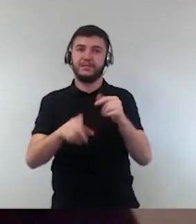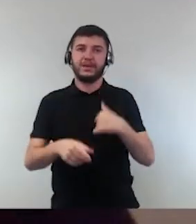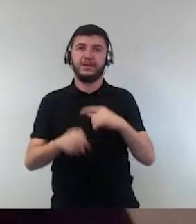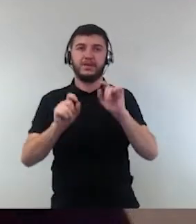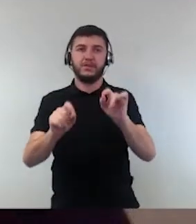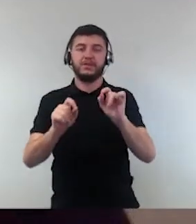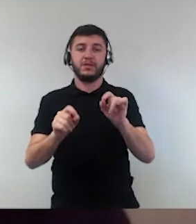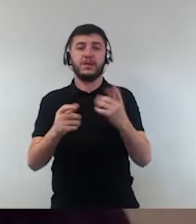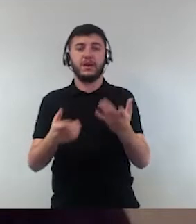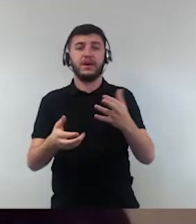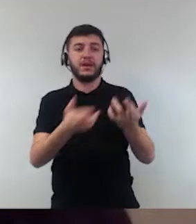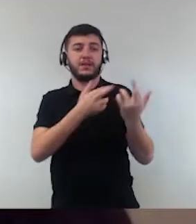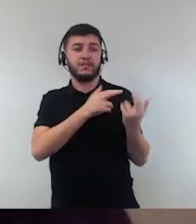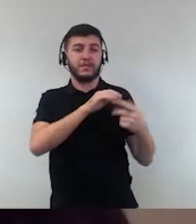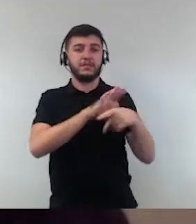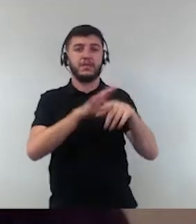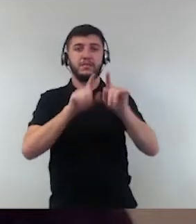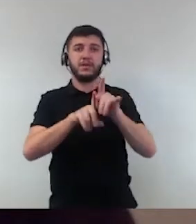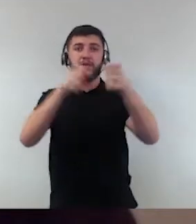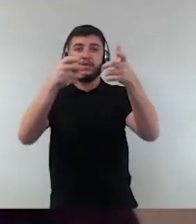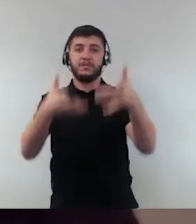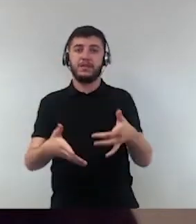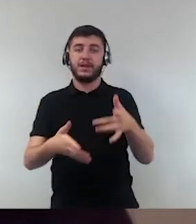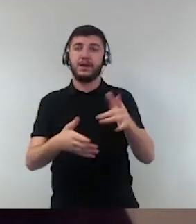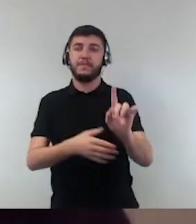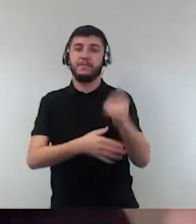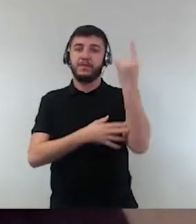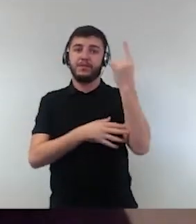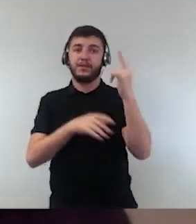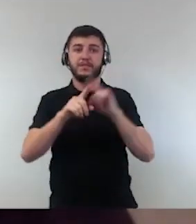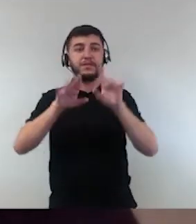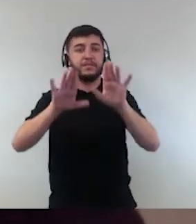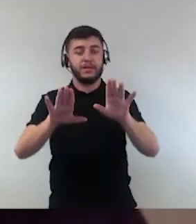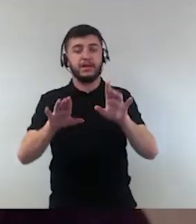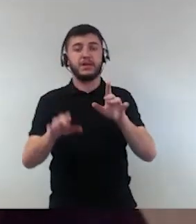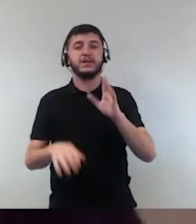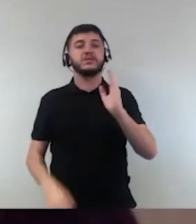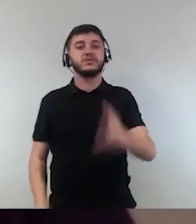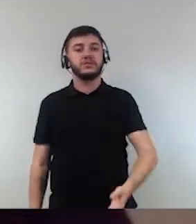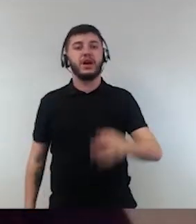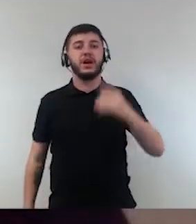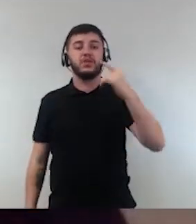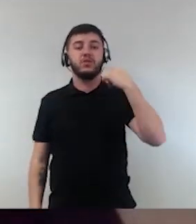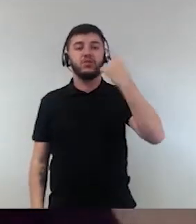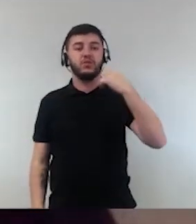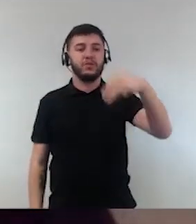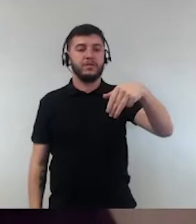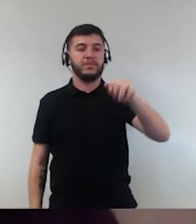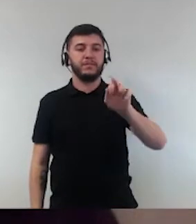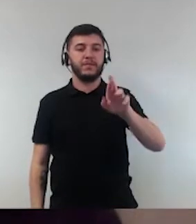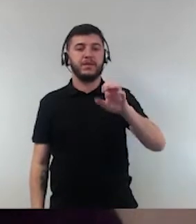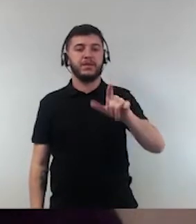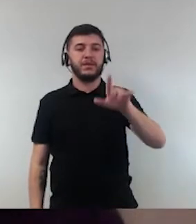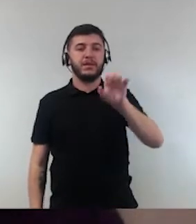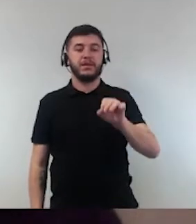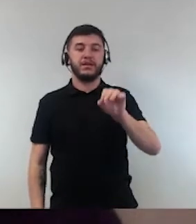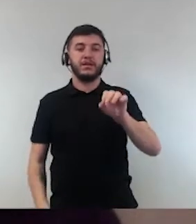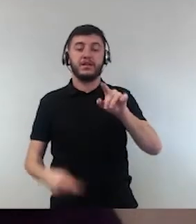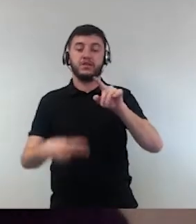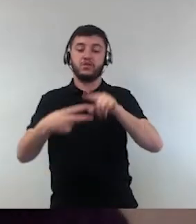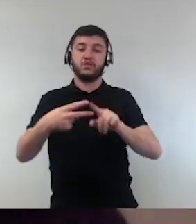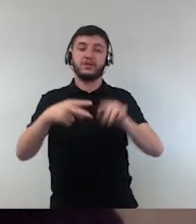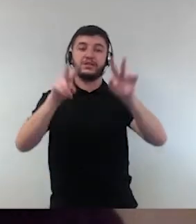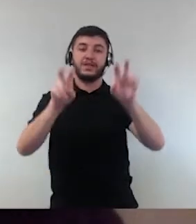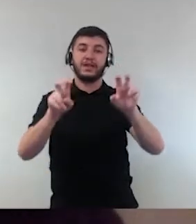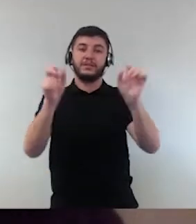a responsabilidade de falar em primeiro lugar. Então, nós temos, doutor Marcelo, dois temas extremamente difíceis e muito complexos,